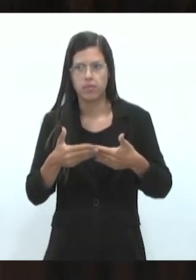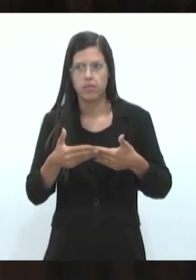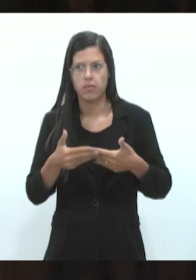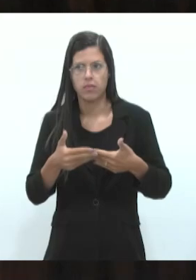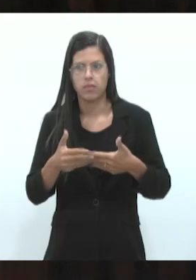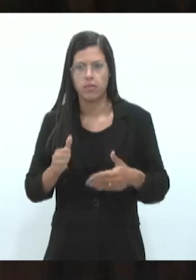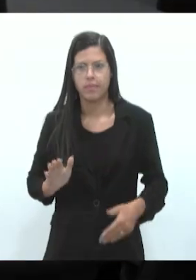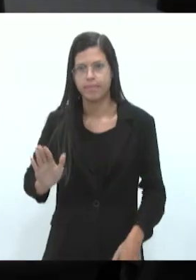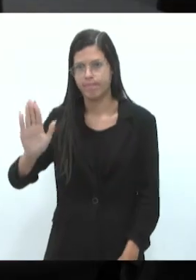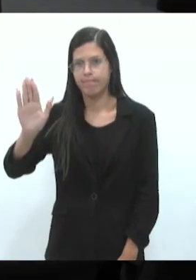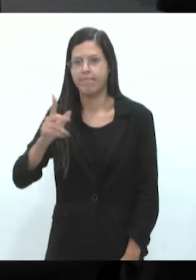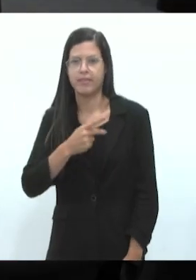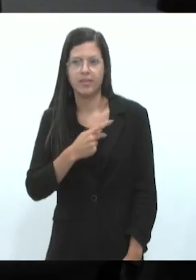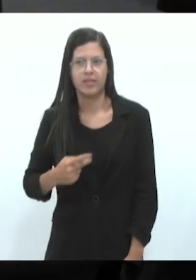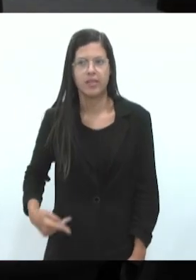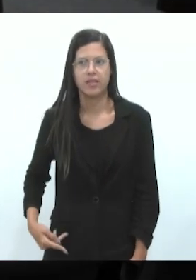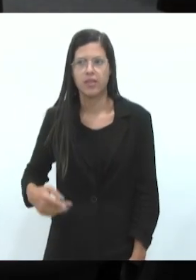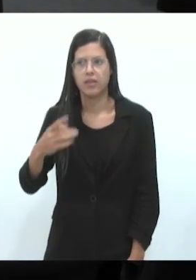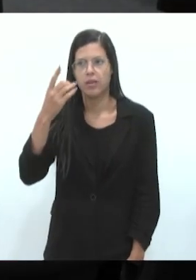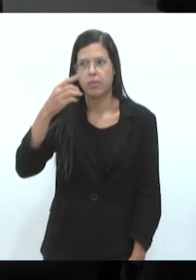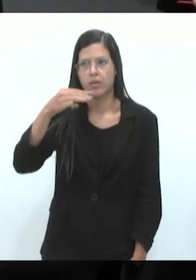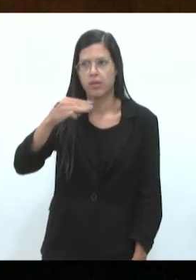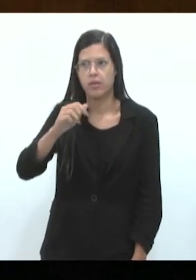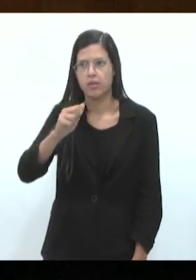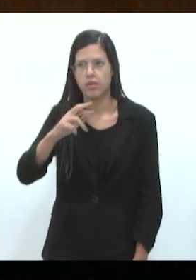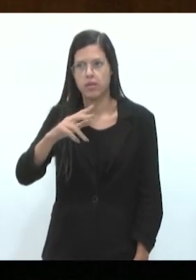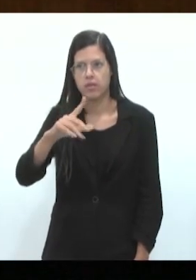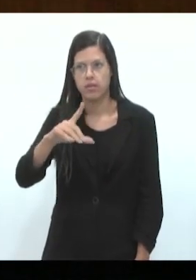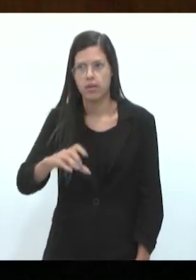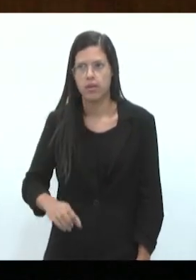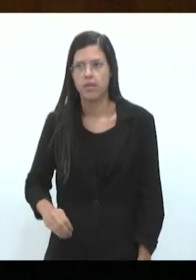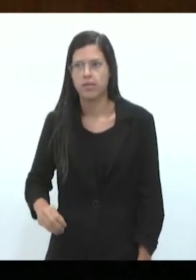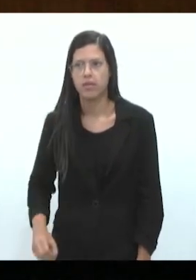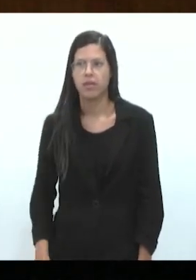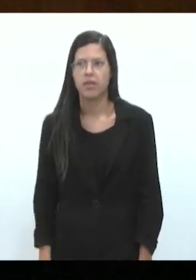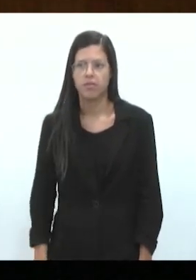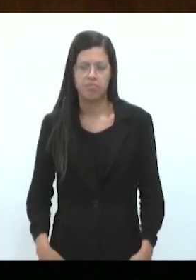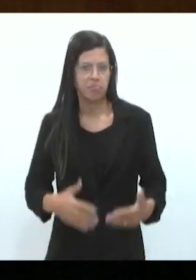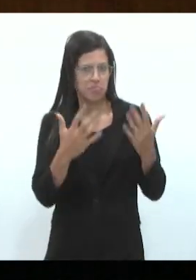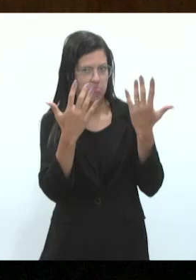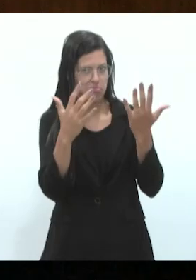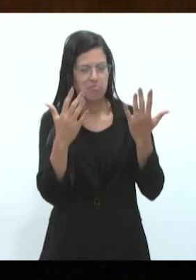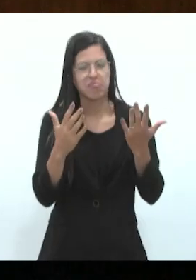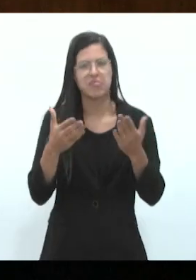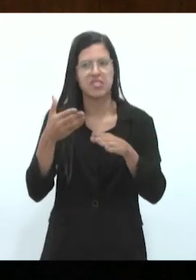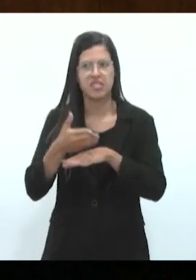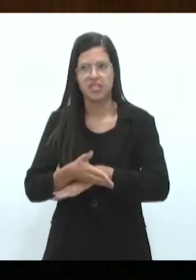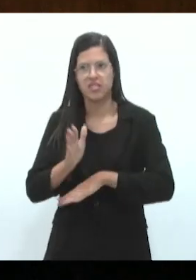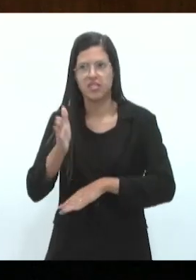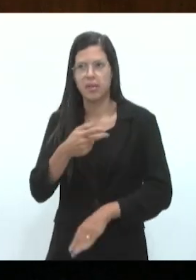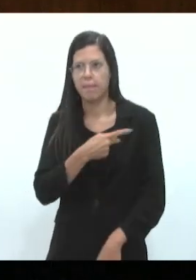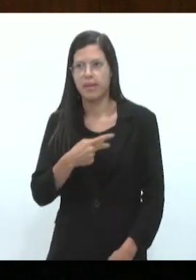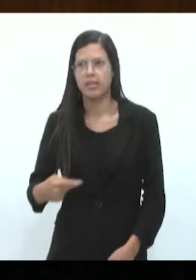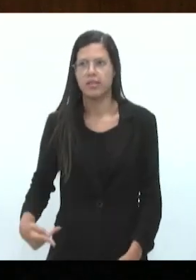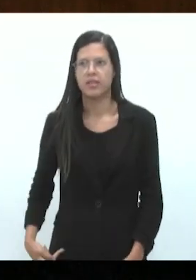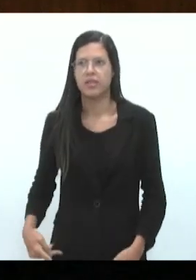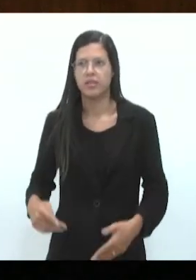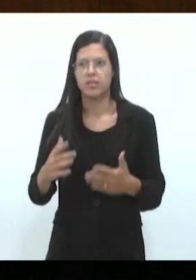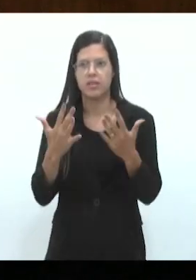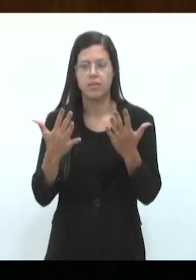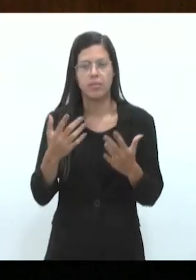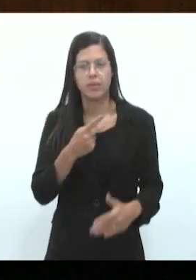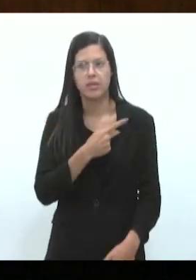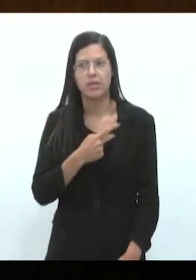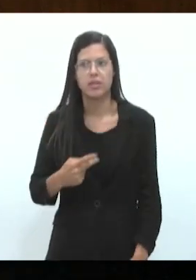Marcelo Dino. Primeiro, parabenizar Vossa Excelência, chegando na casa já presidindo, parabenizar o nosso presidente, Rodrigo